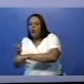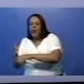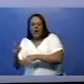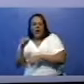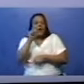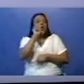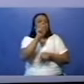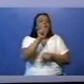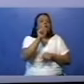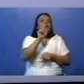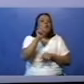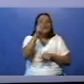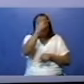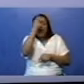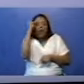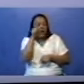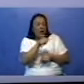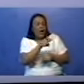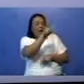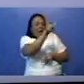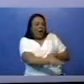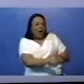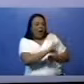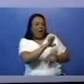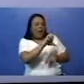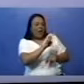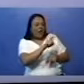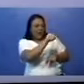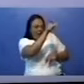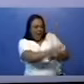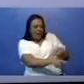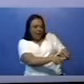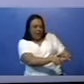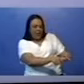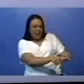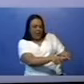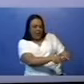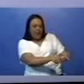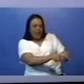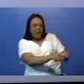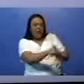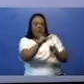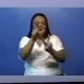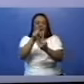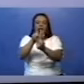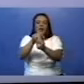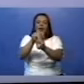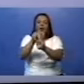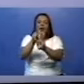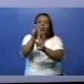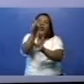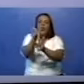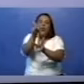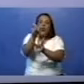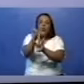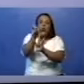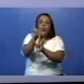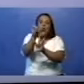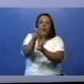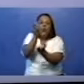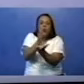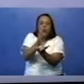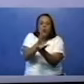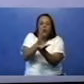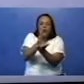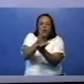Ele. Então, ele é o meu sujeito. E olha que ele está no meio da frase. Tudo. O restante, fora o ele, por